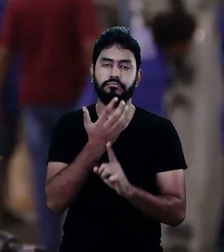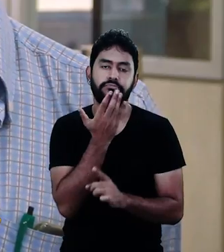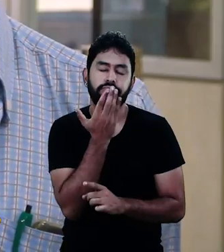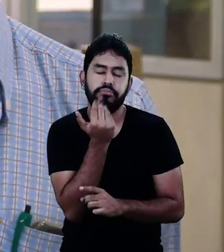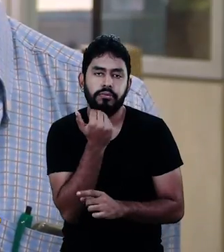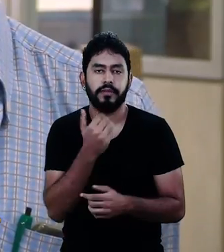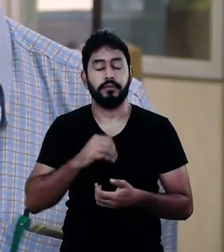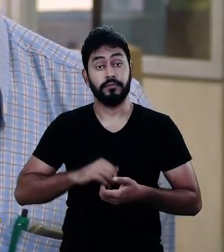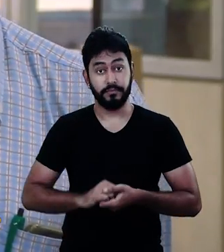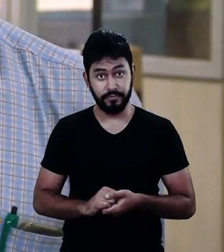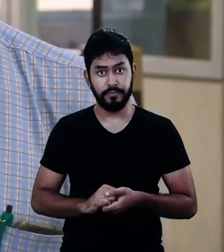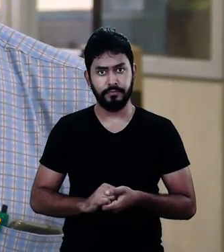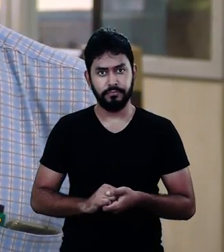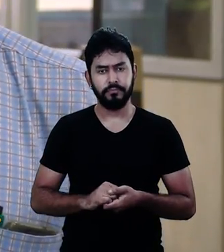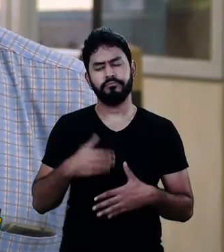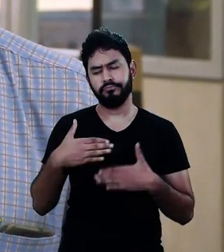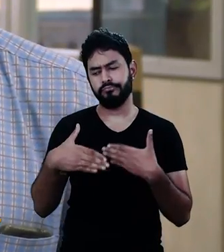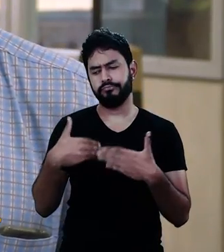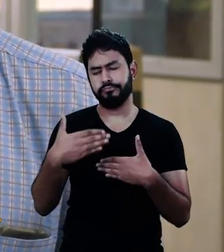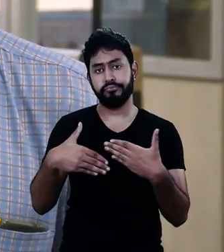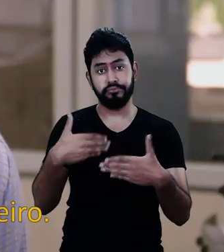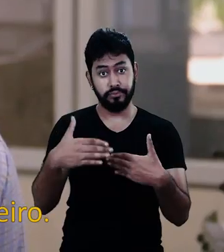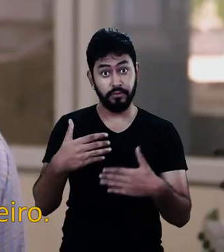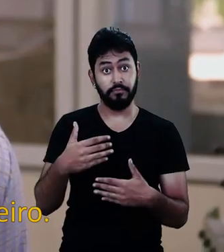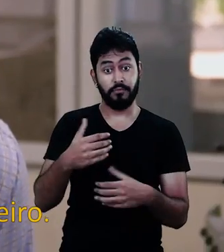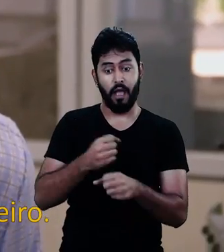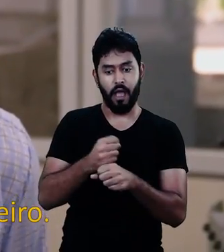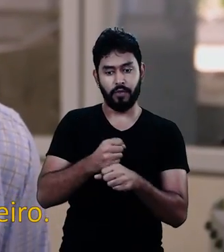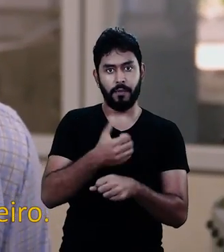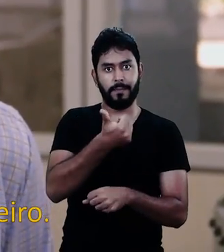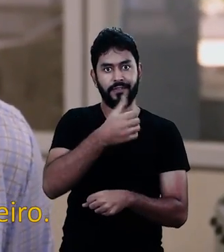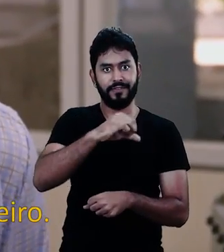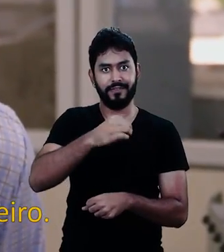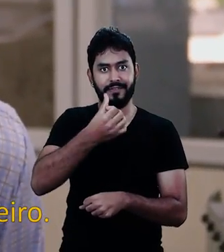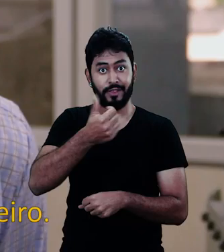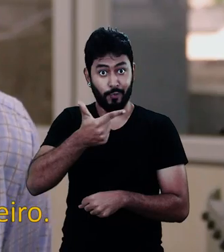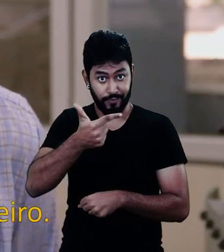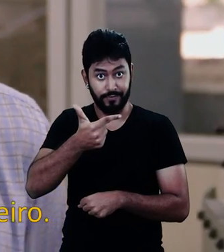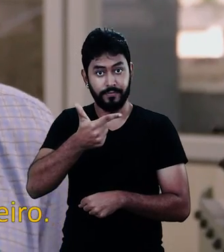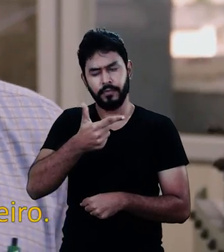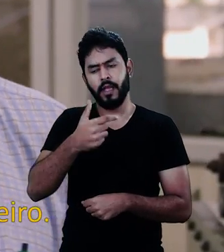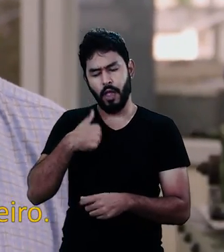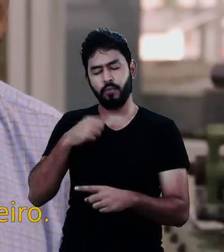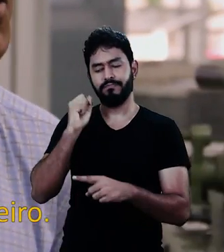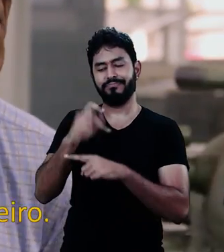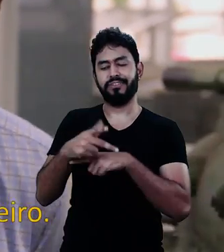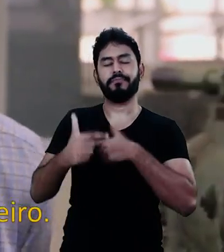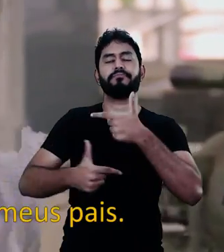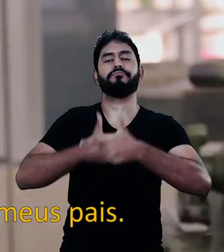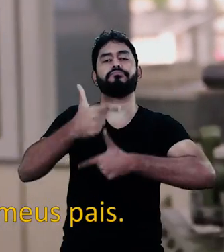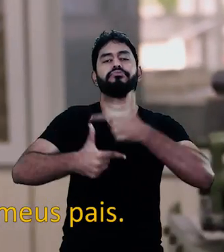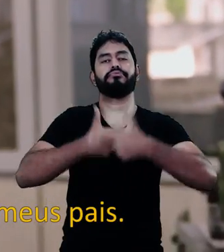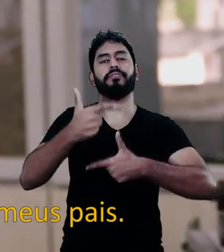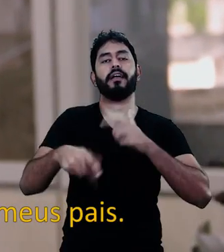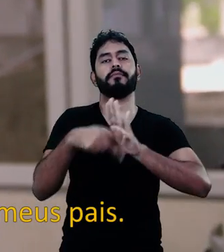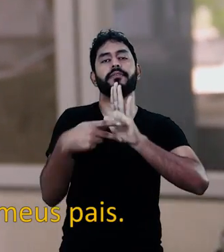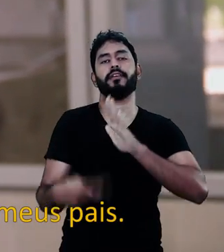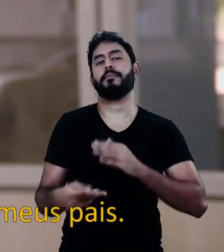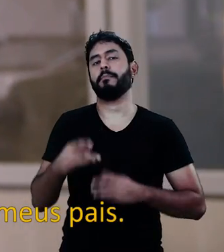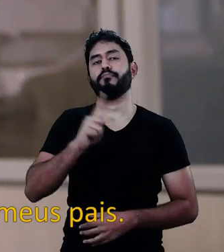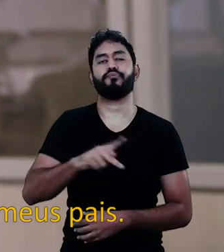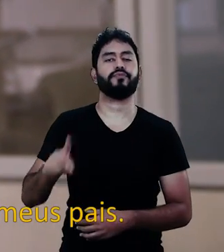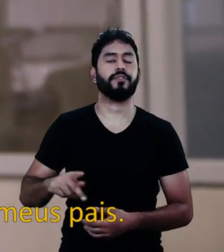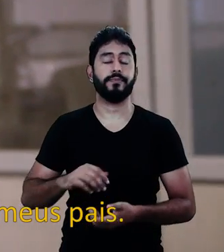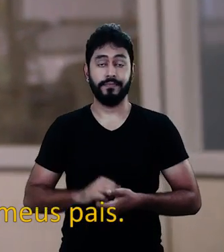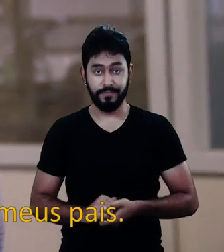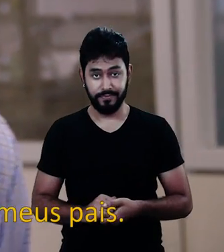alimentação. Nós tínhamos bolsa de aluno, bolsa de estudo. Nós recebíamos todo mês um dinheirinho e no final do mês